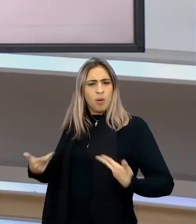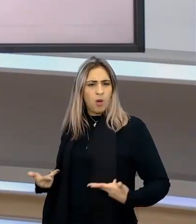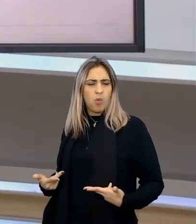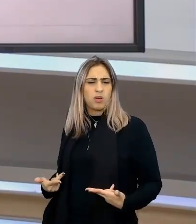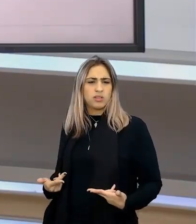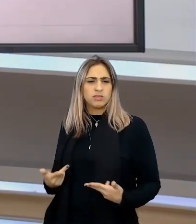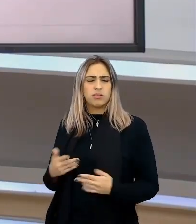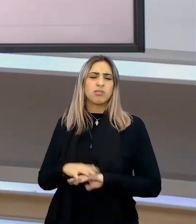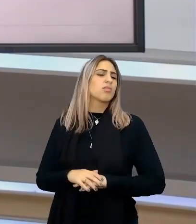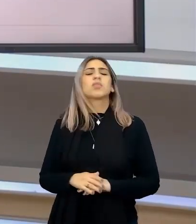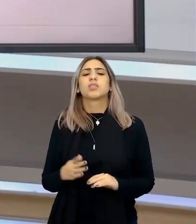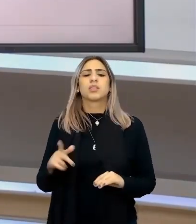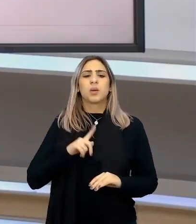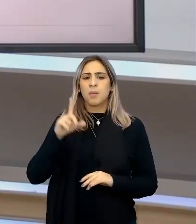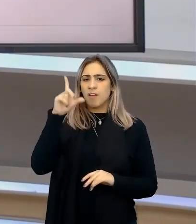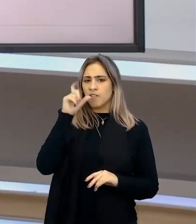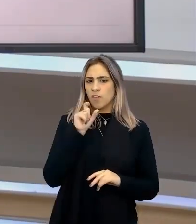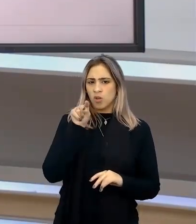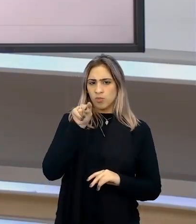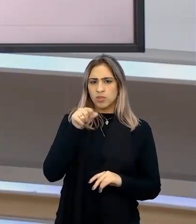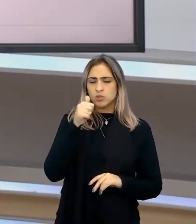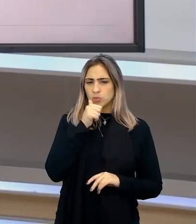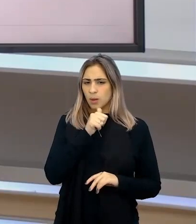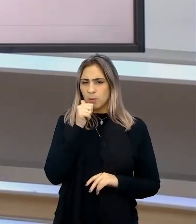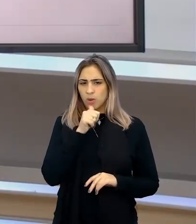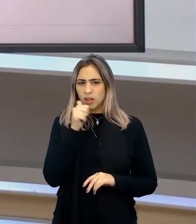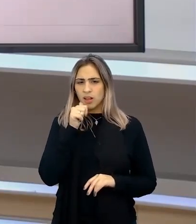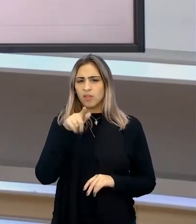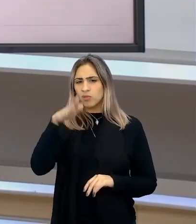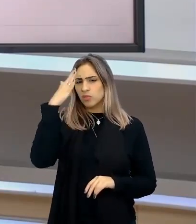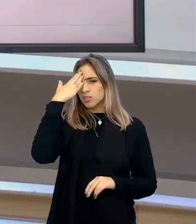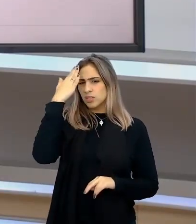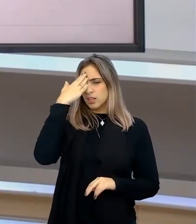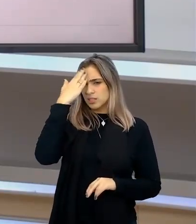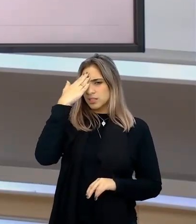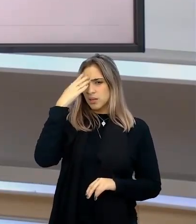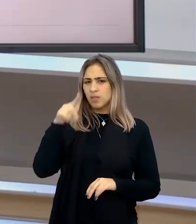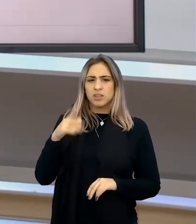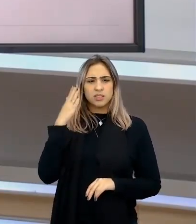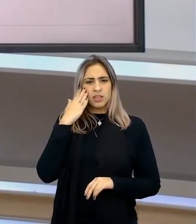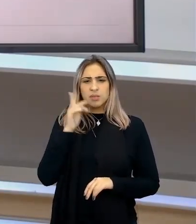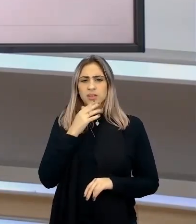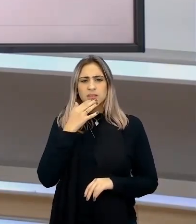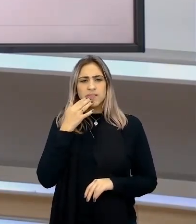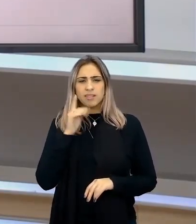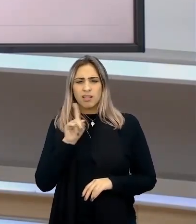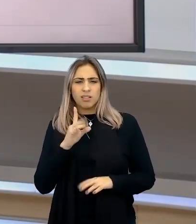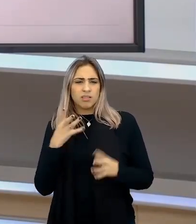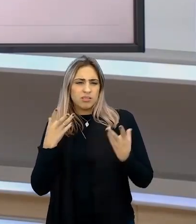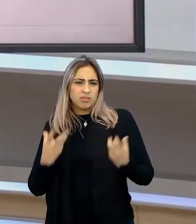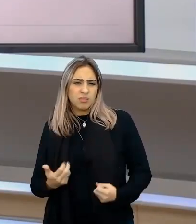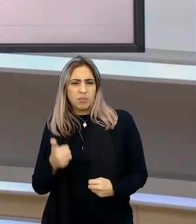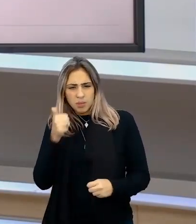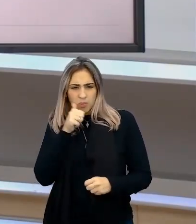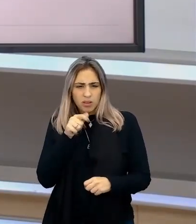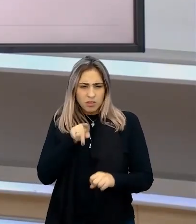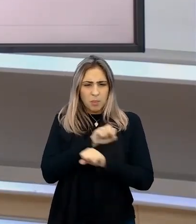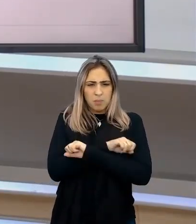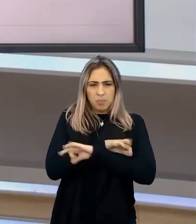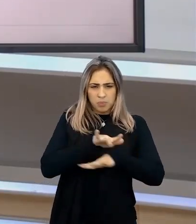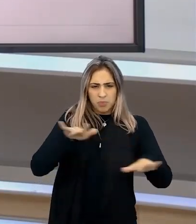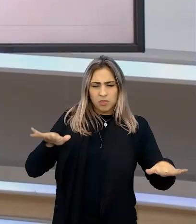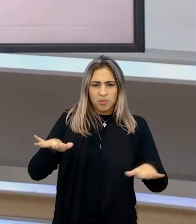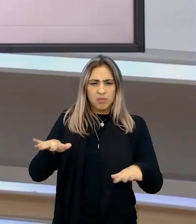coisa. Chegou uma foto para você de uma mulher que você sabe que ela não deu consentimento para que essa foto seja